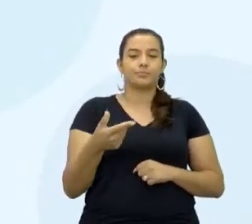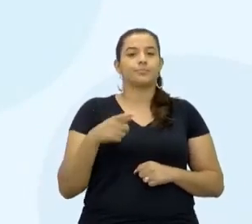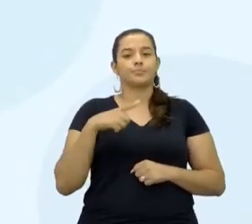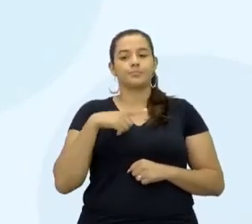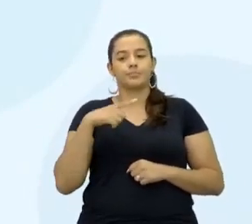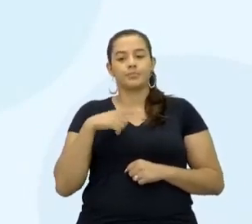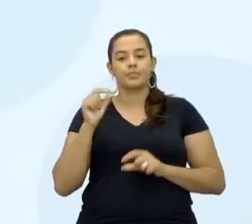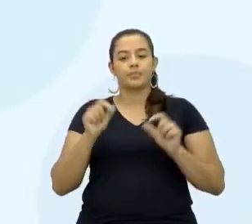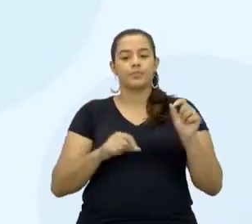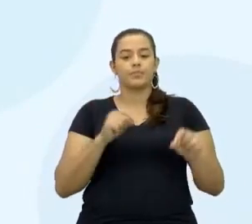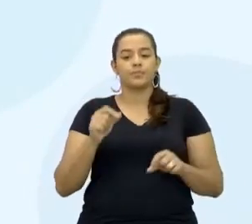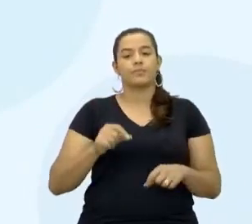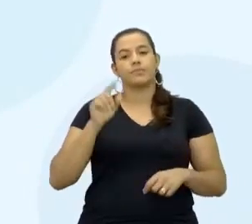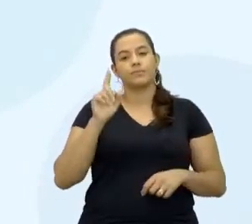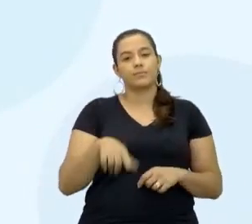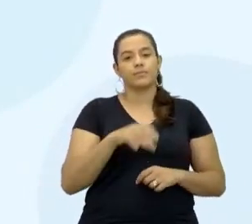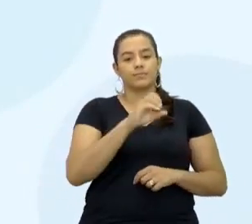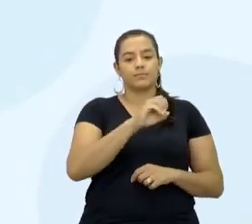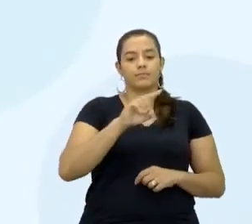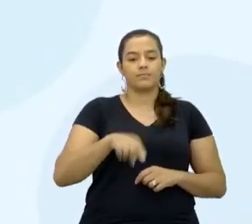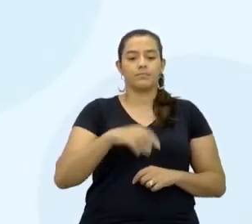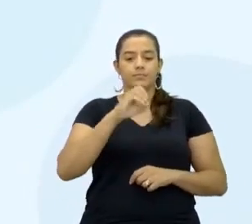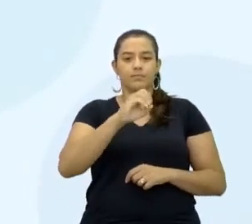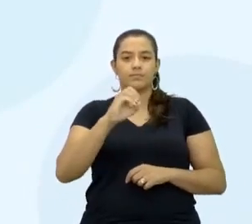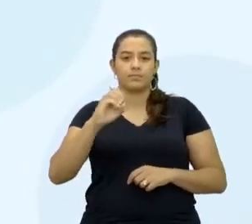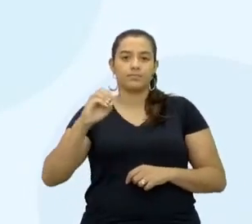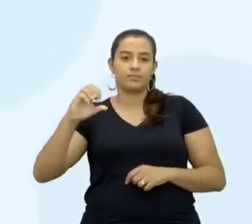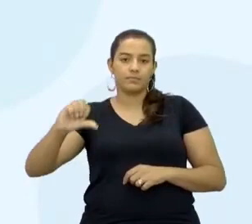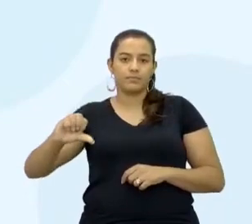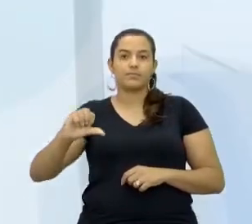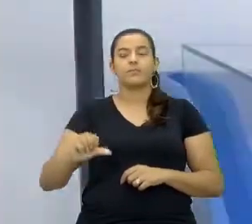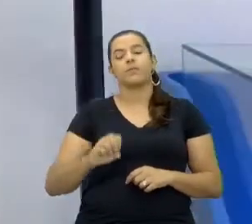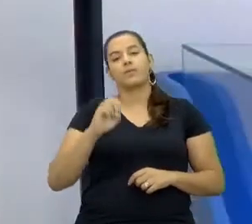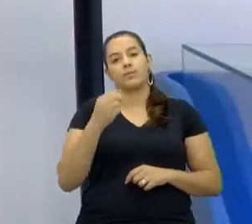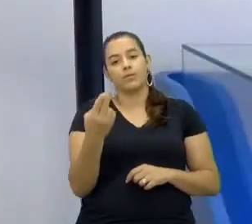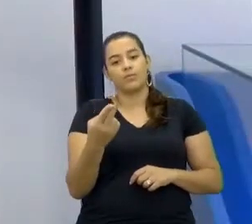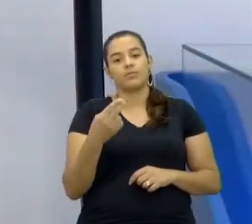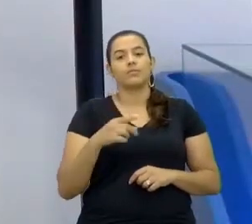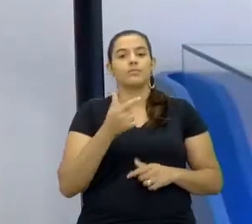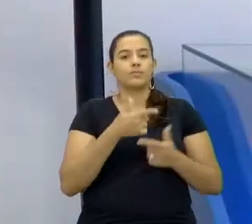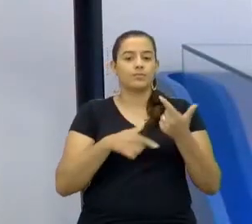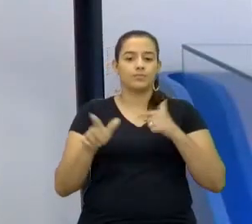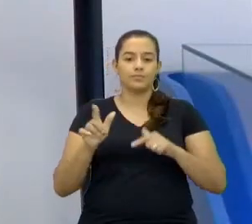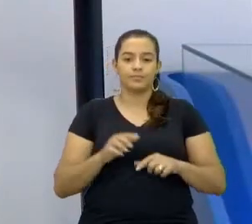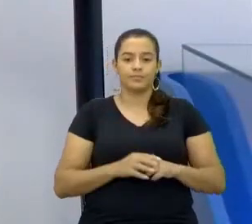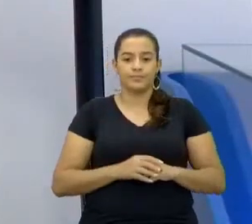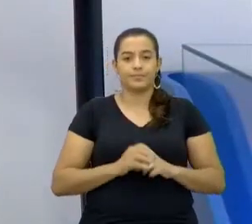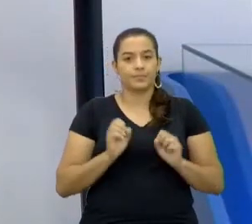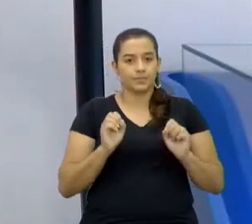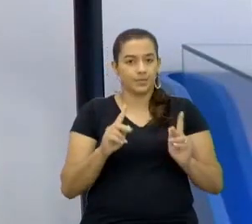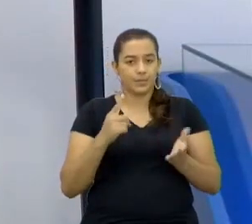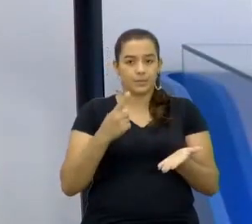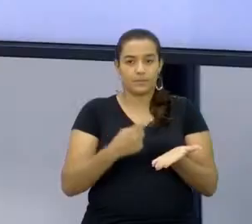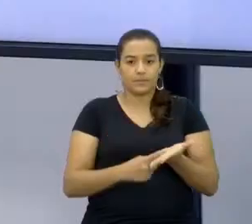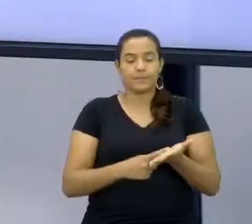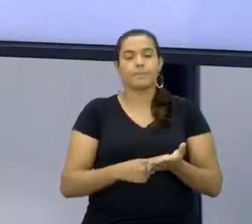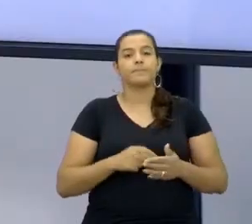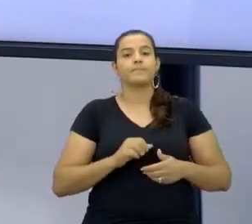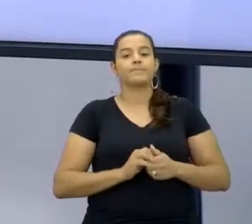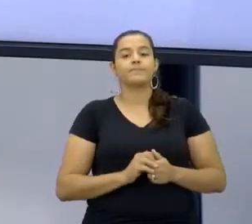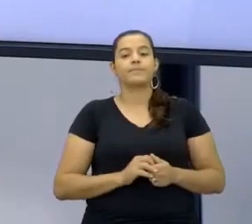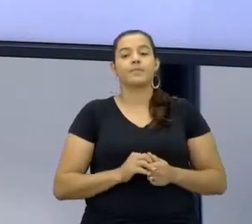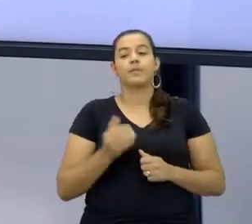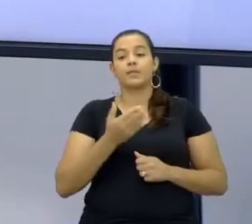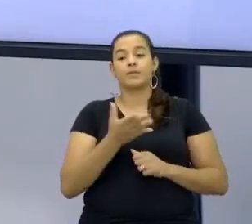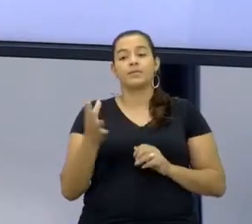bolinha é 0,009 metros por segundo ou 9 milésimos por segundo. Combinado? E aí, quando você